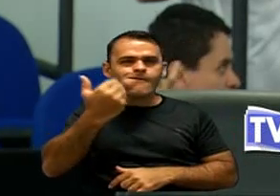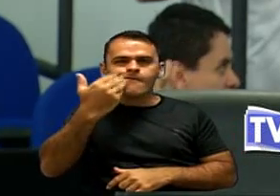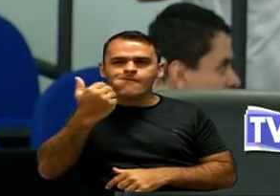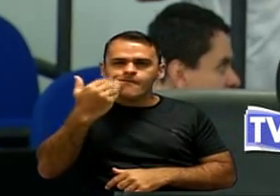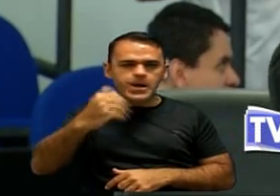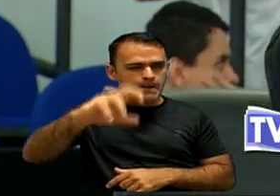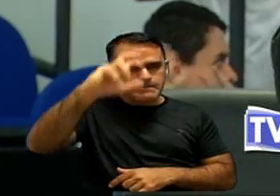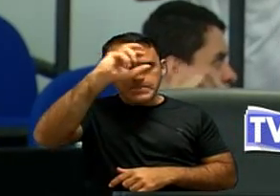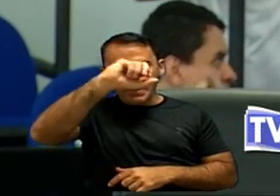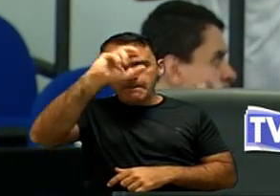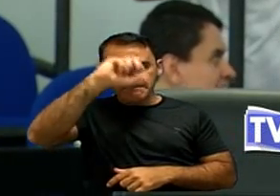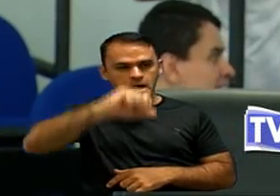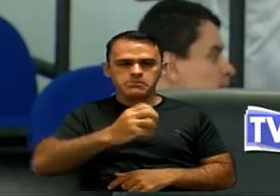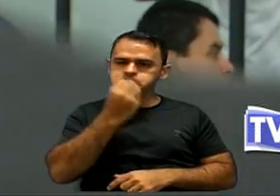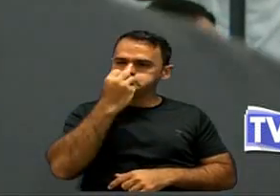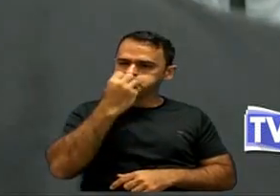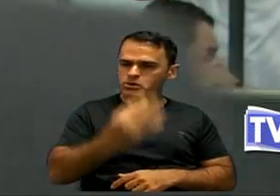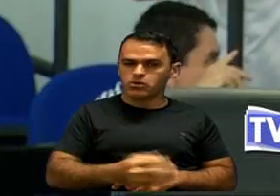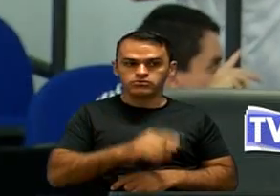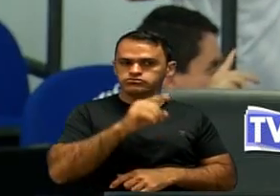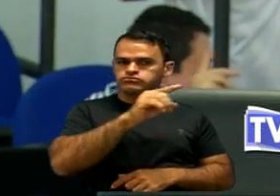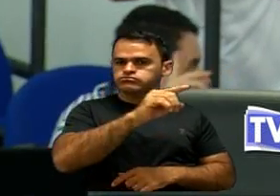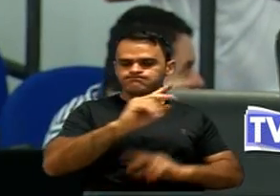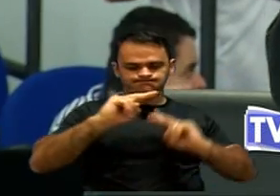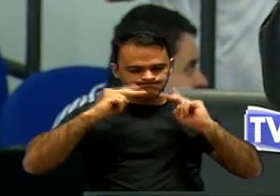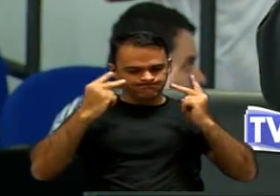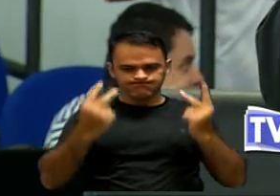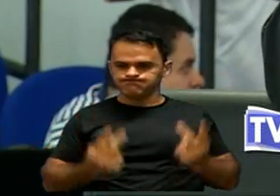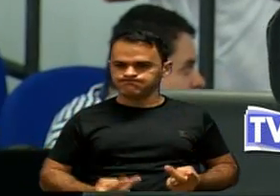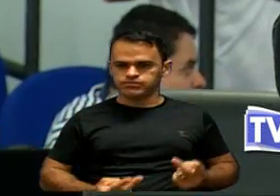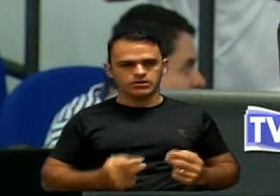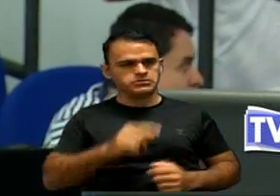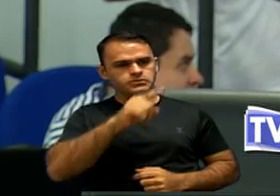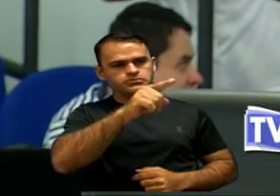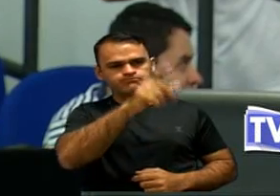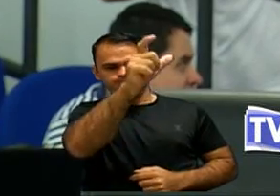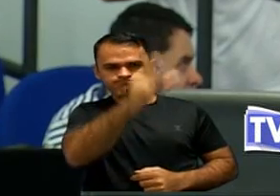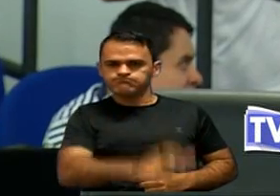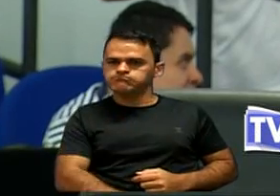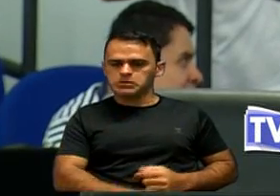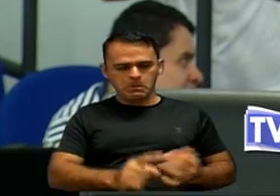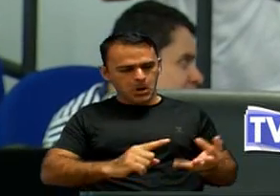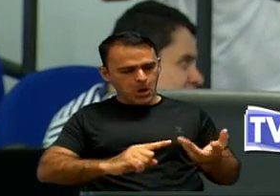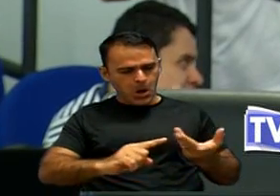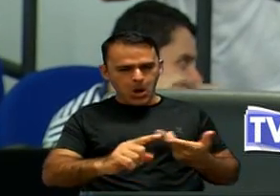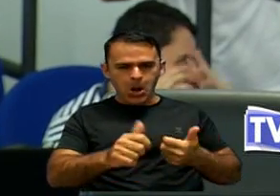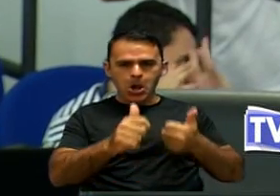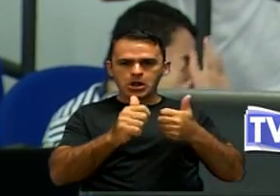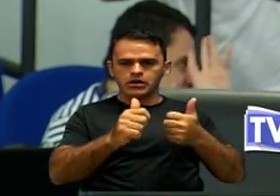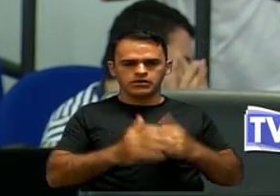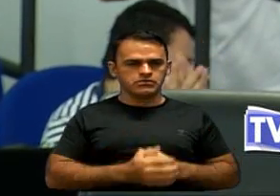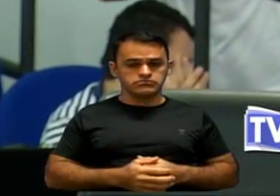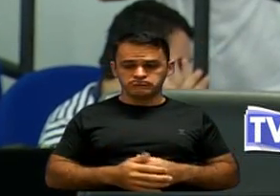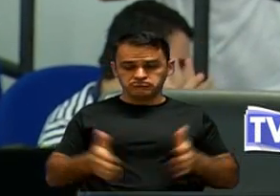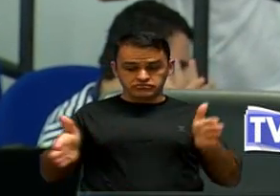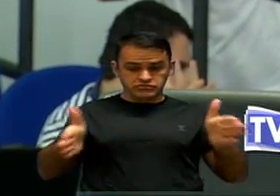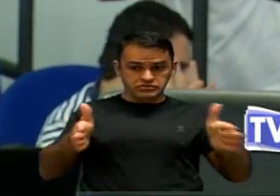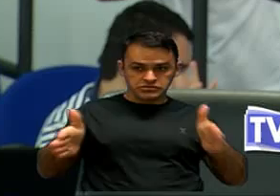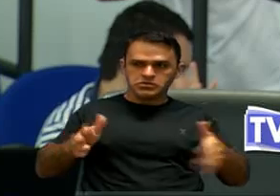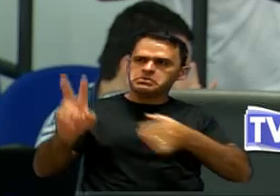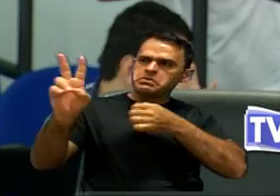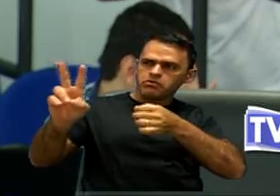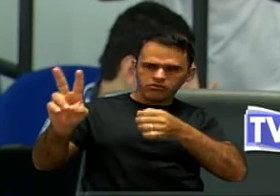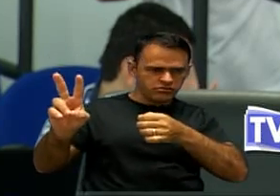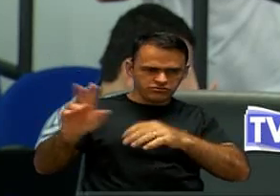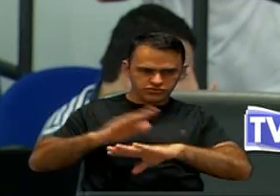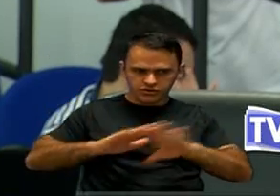é um exemplo aqui de ser humano, não só aqui na casa, mas fora da casa também. Não só na época da eleição, como todos os dias de sua